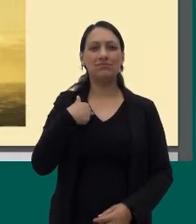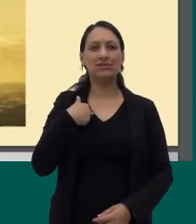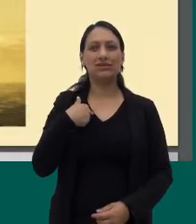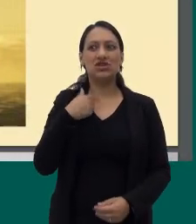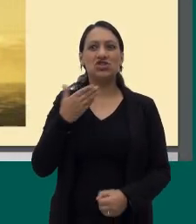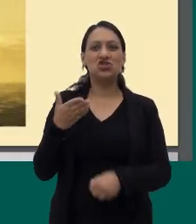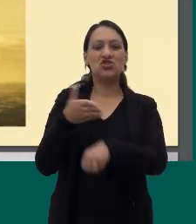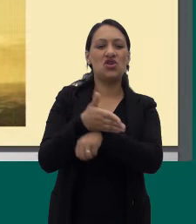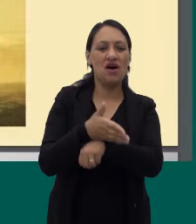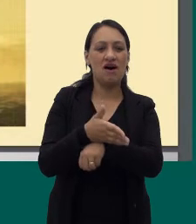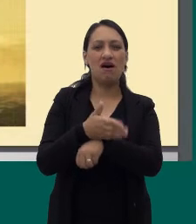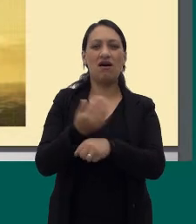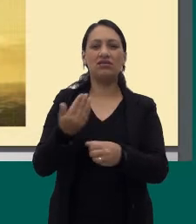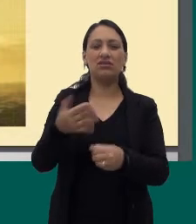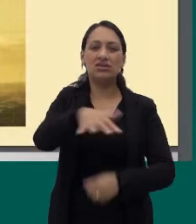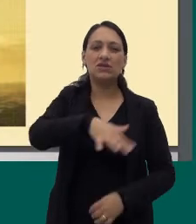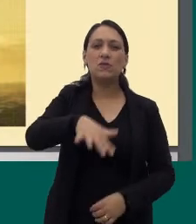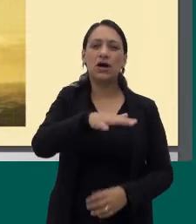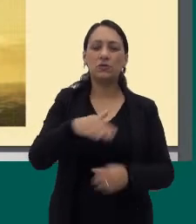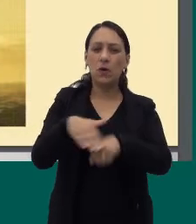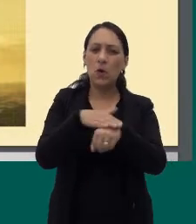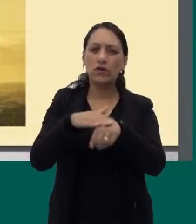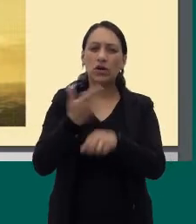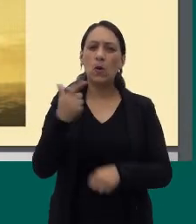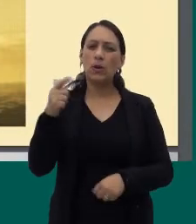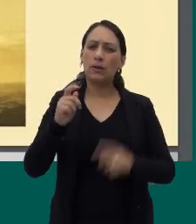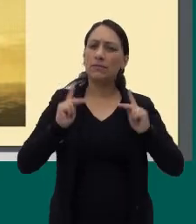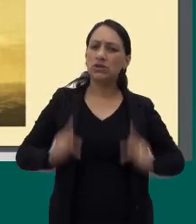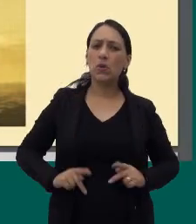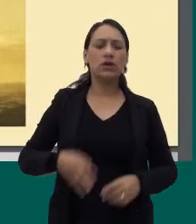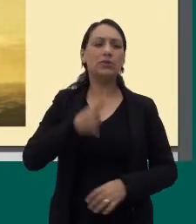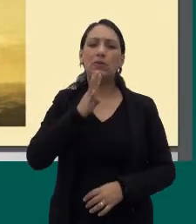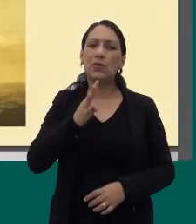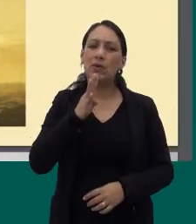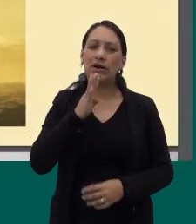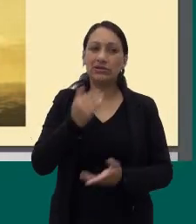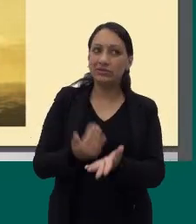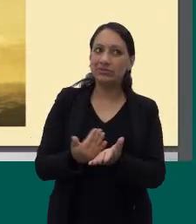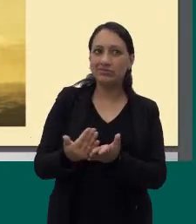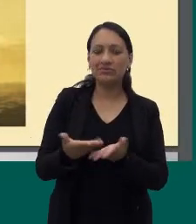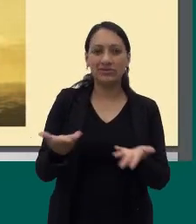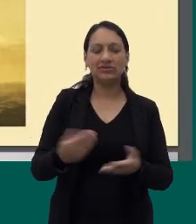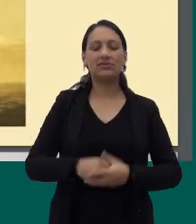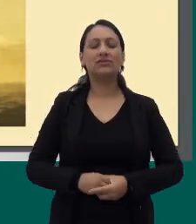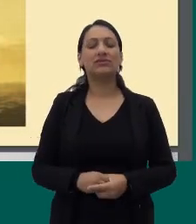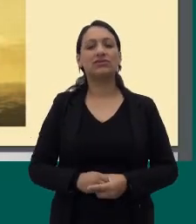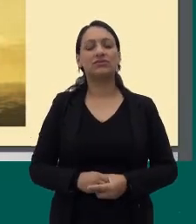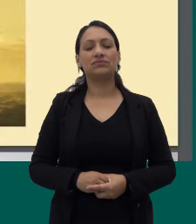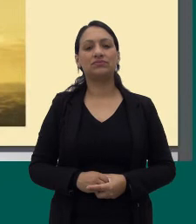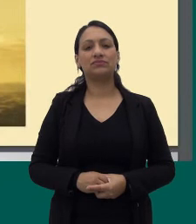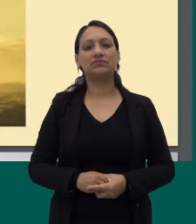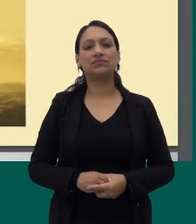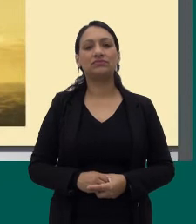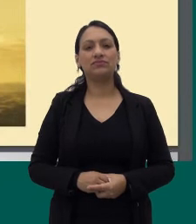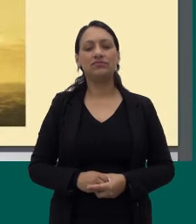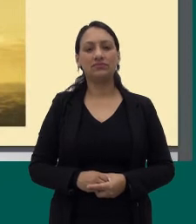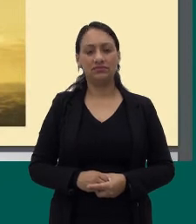de conversa que inclui uma outra pessoa desconhecida inicialmente. Pensar